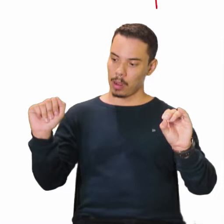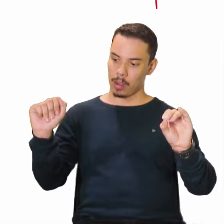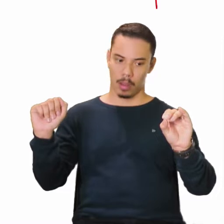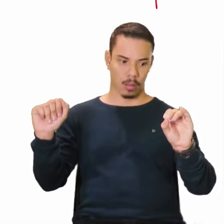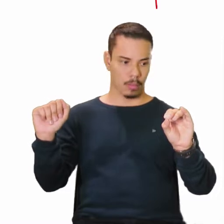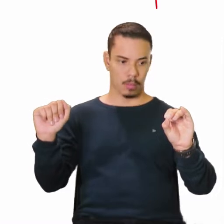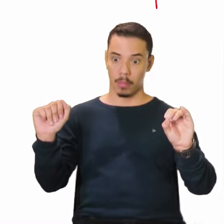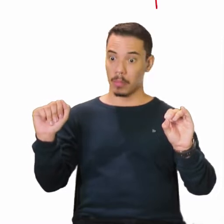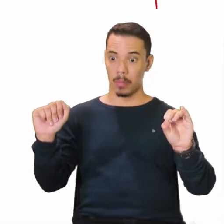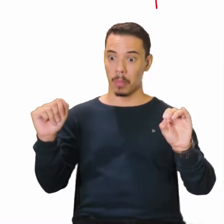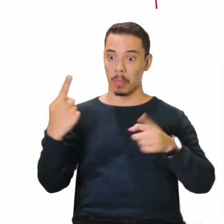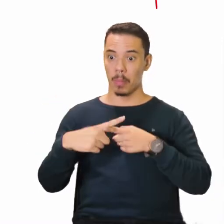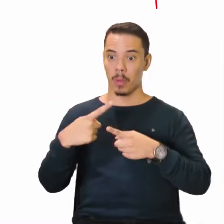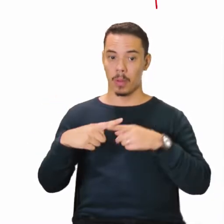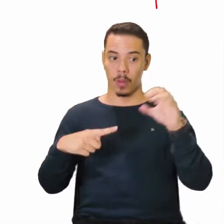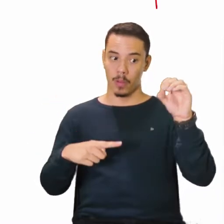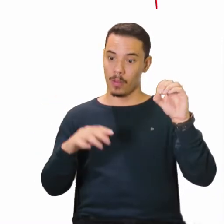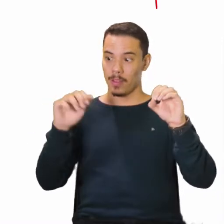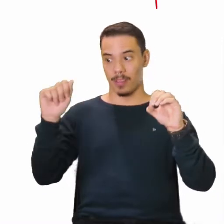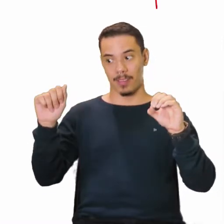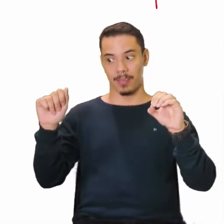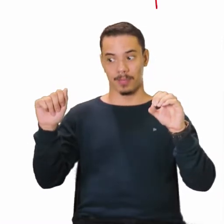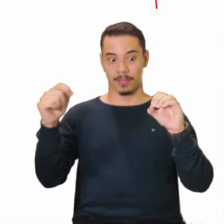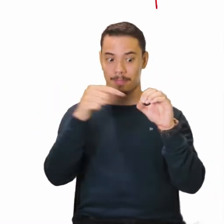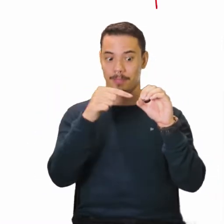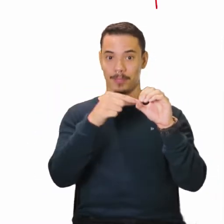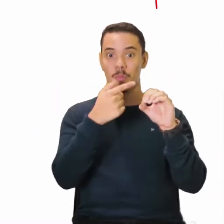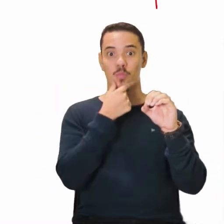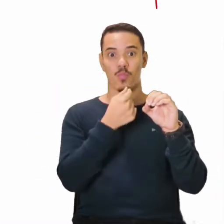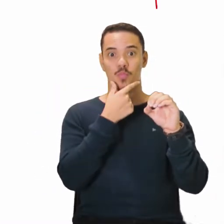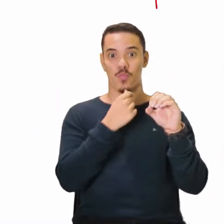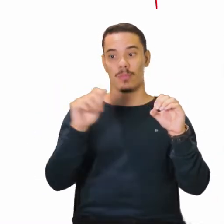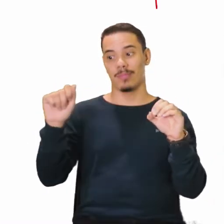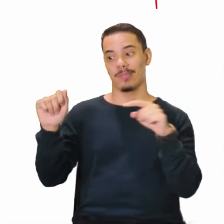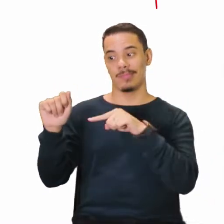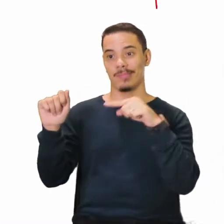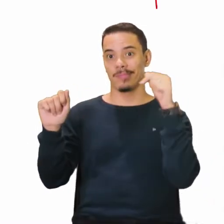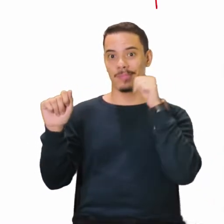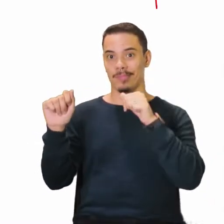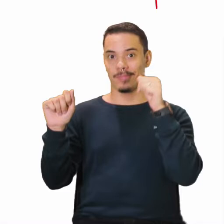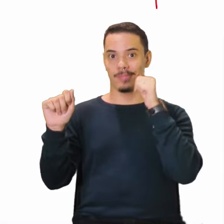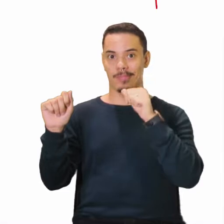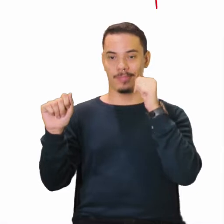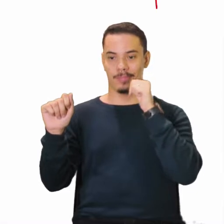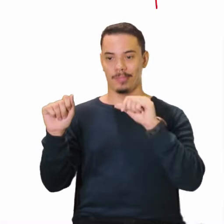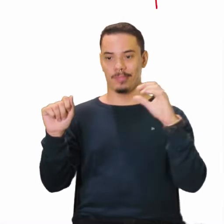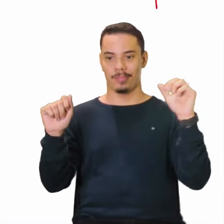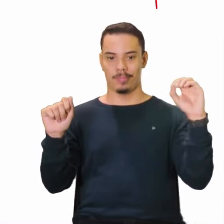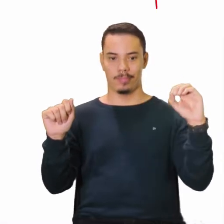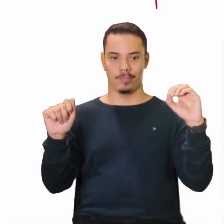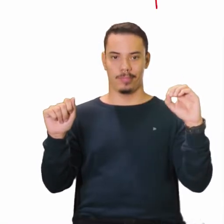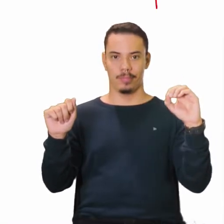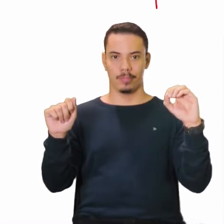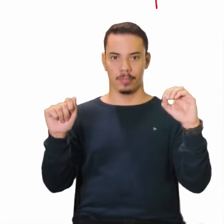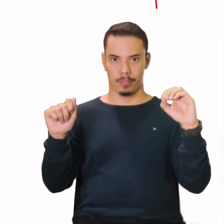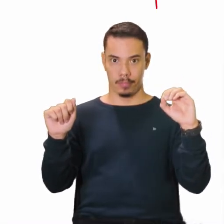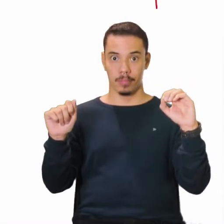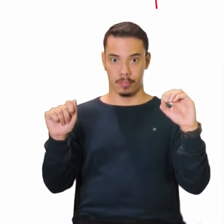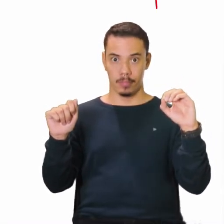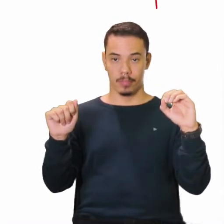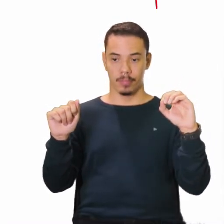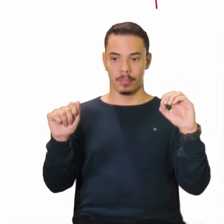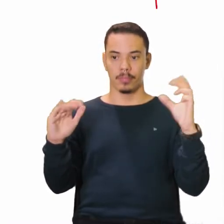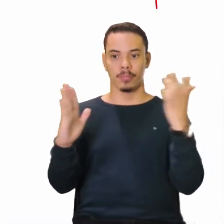Porque livro é do gênero quê? Masculino e casa do gênero